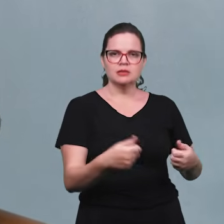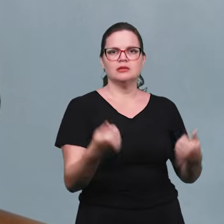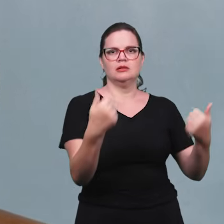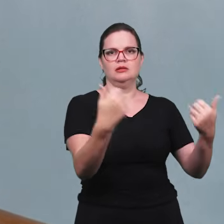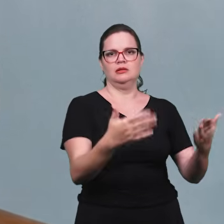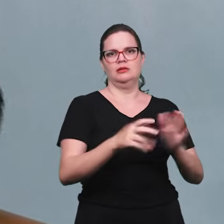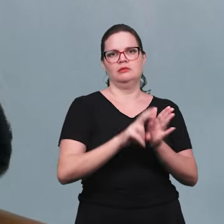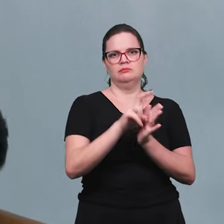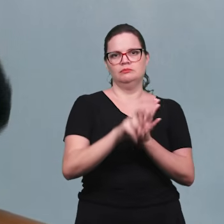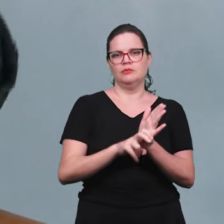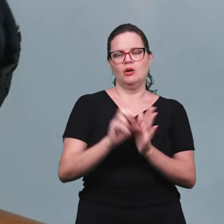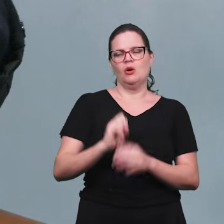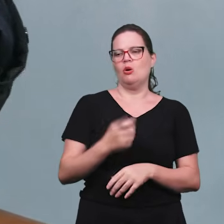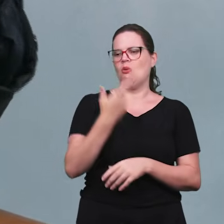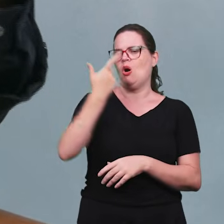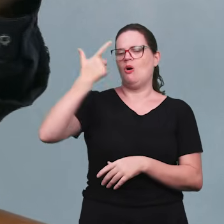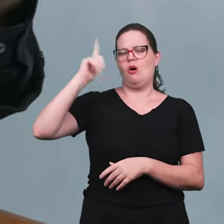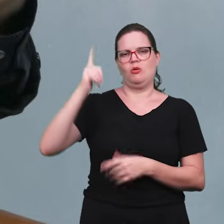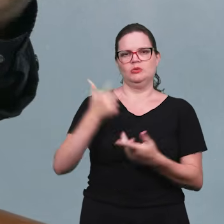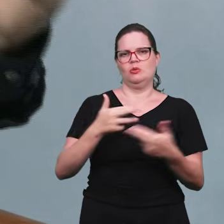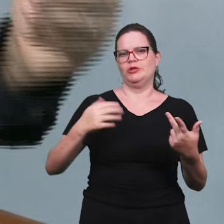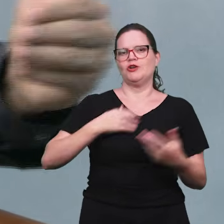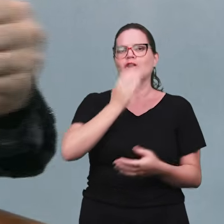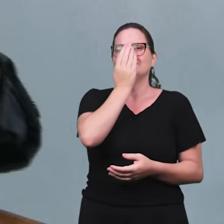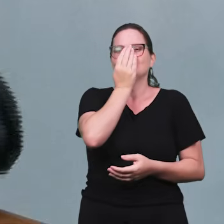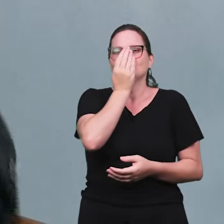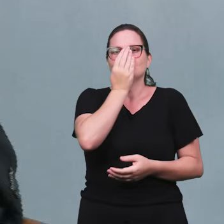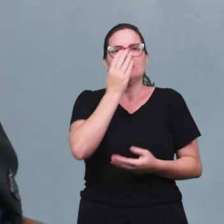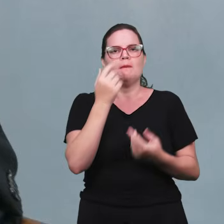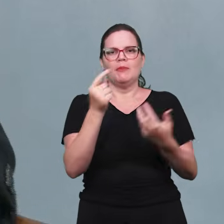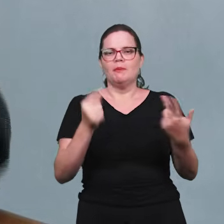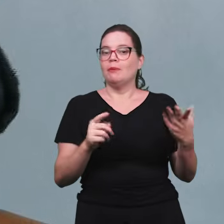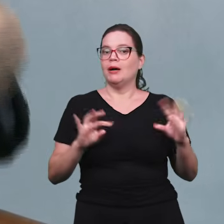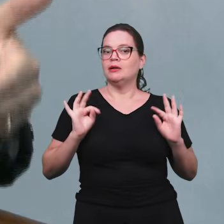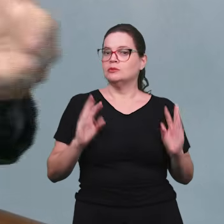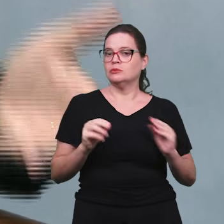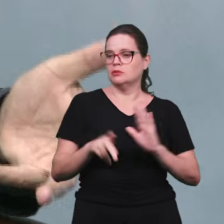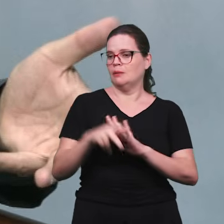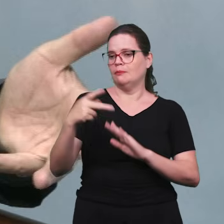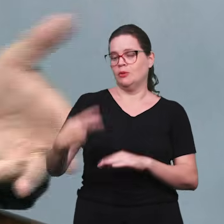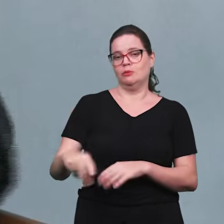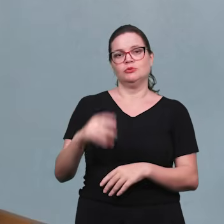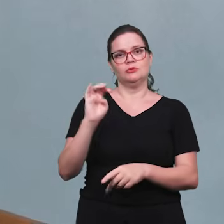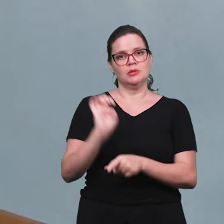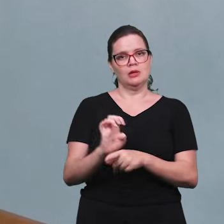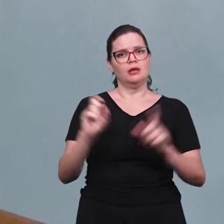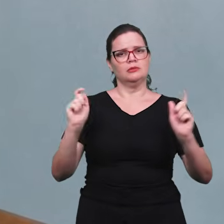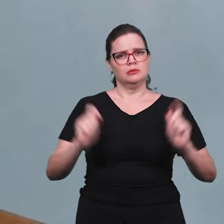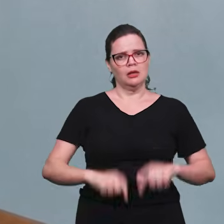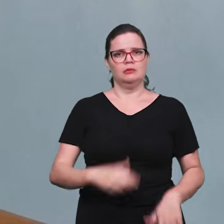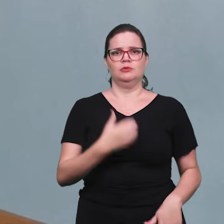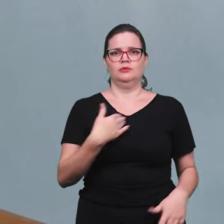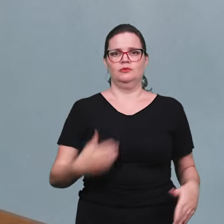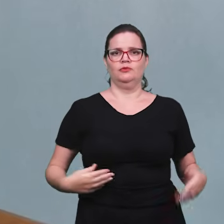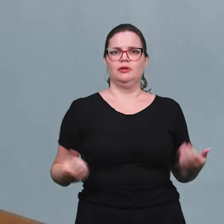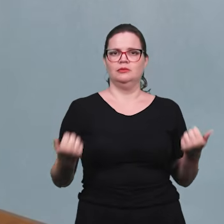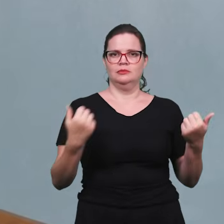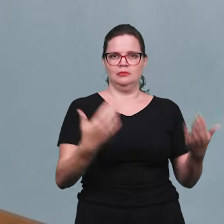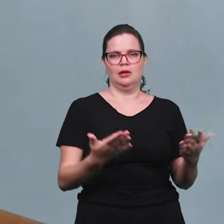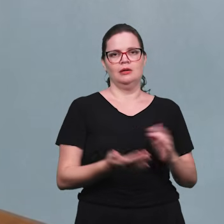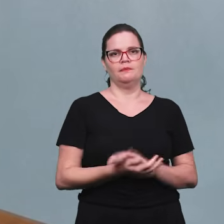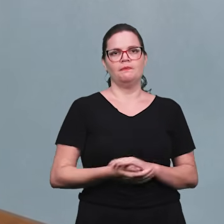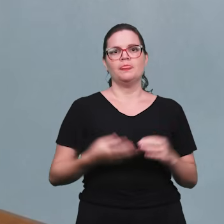equipamento, ou um BIPAP, ou algum outro equipamento de oxigênio, tudo é regulação do Estado. Então, essa é a forma